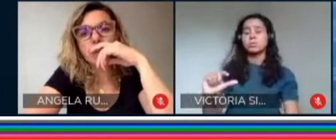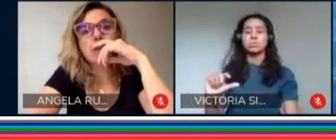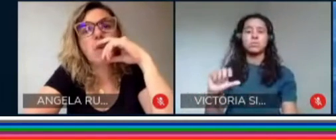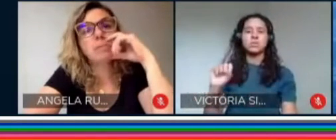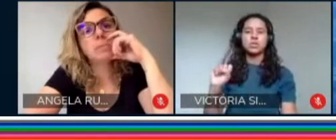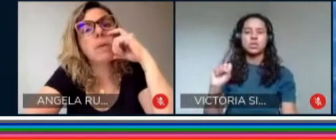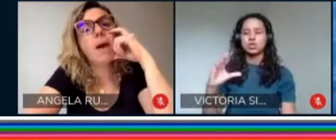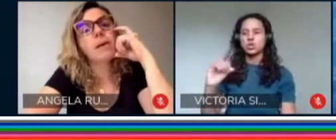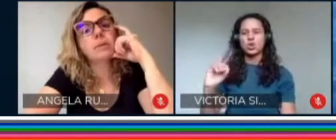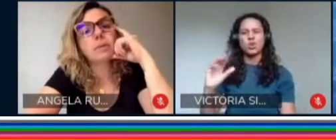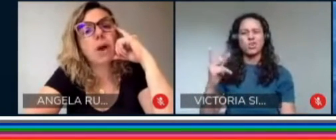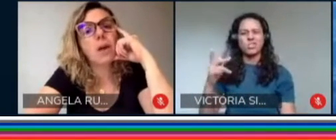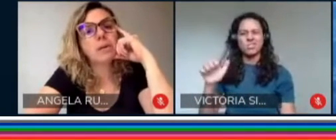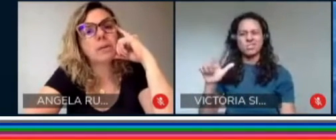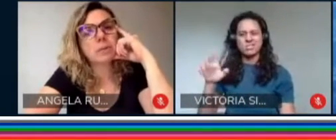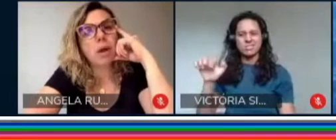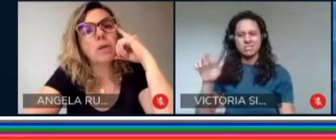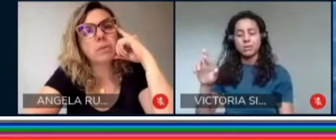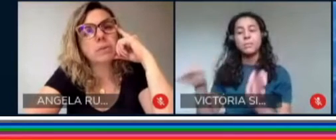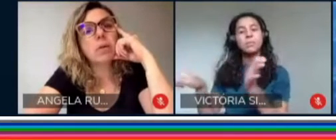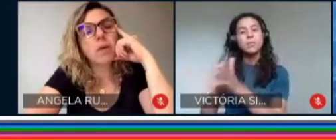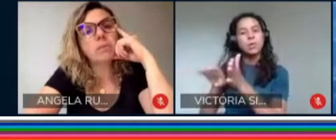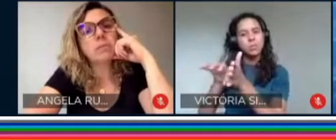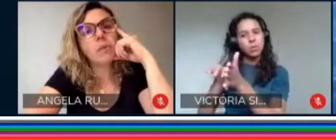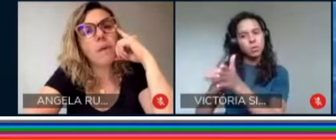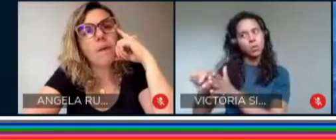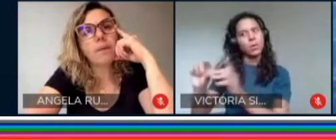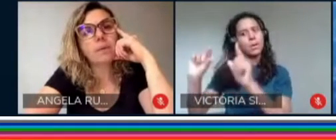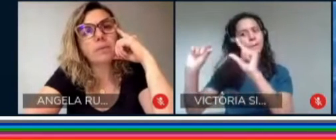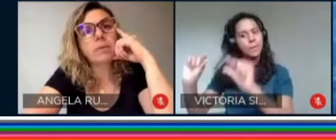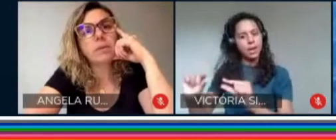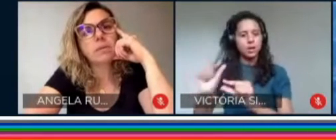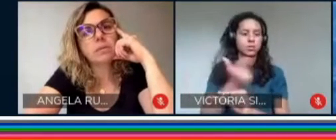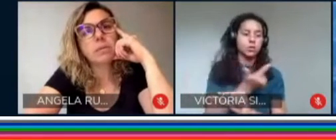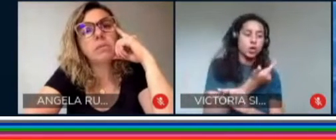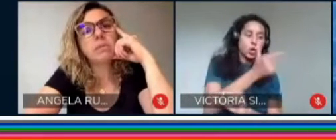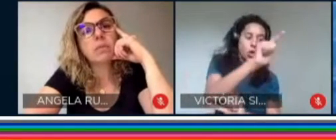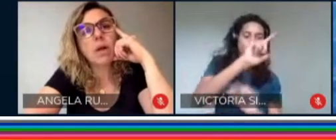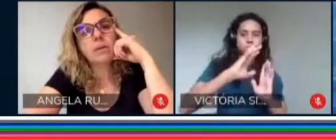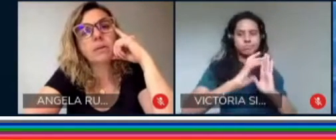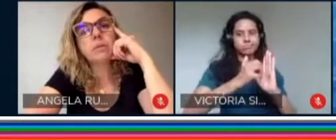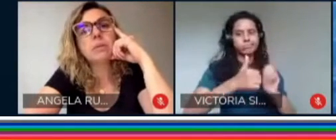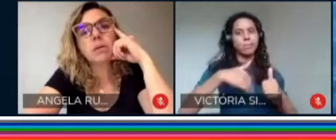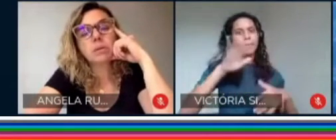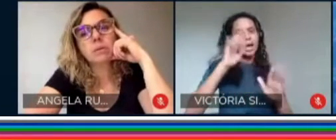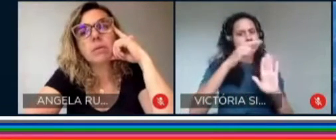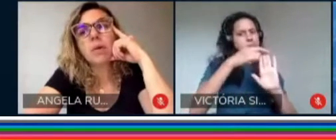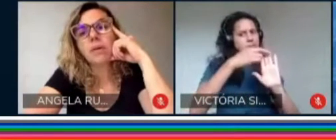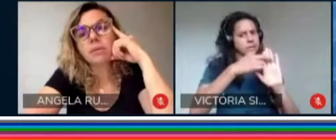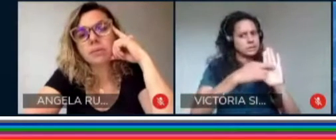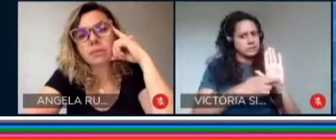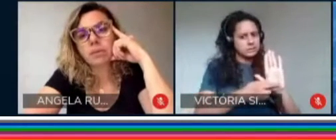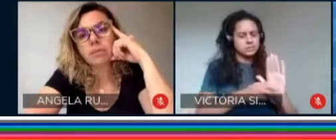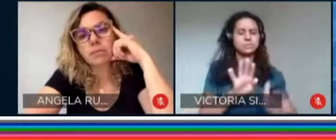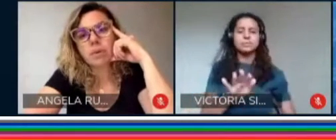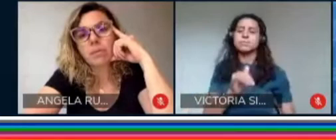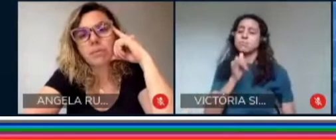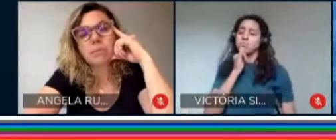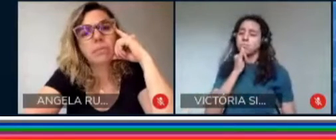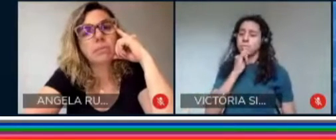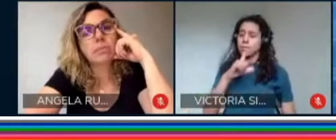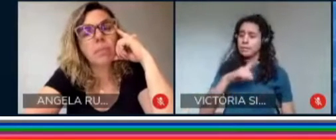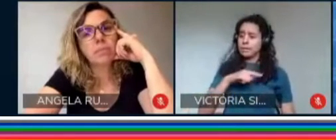of Science é mais rígida. E alguns dos critérios de avaliação podem ser a credibilidade da base,